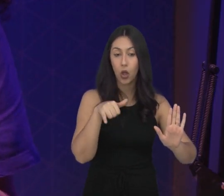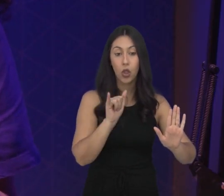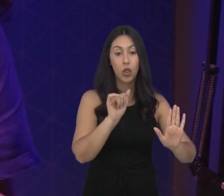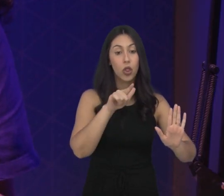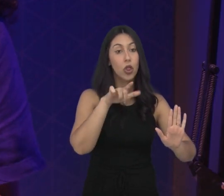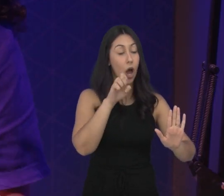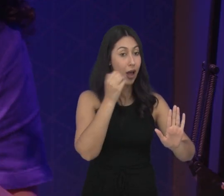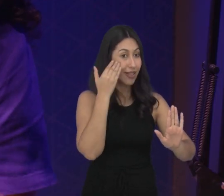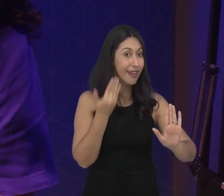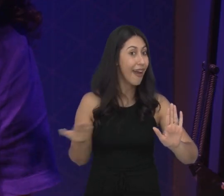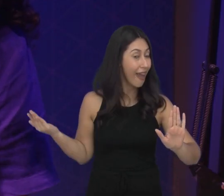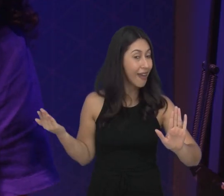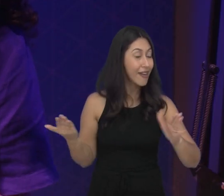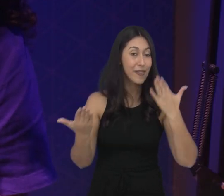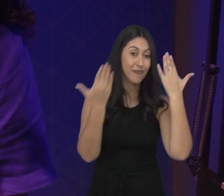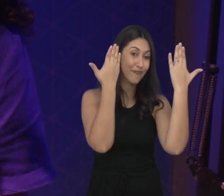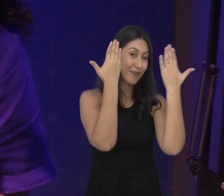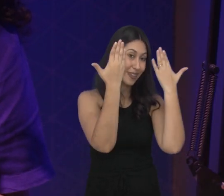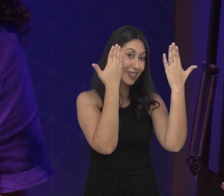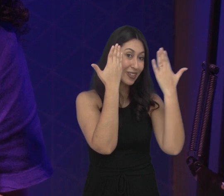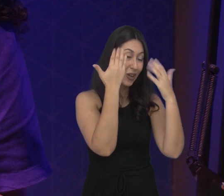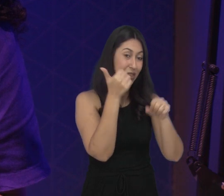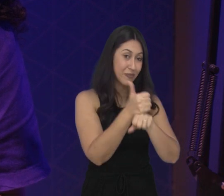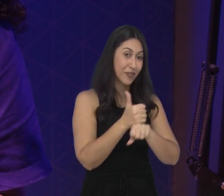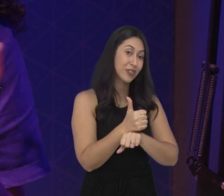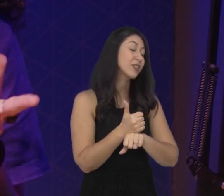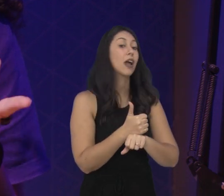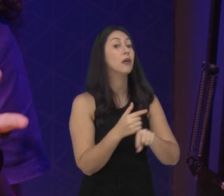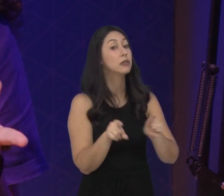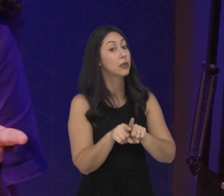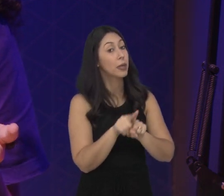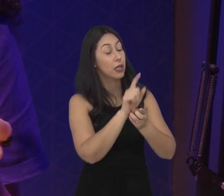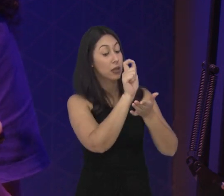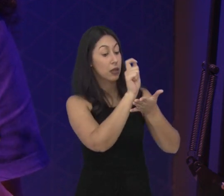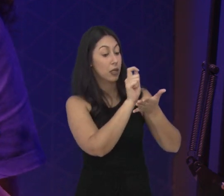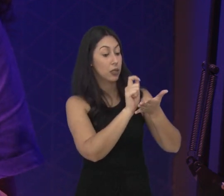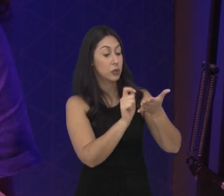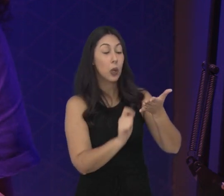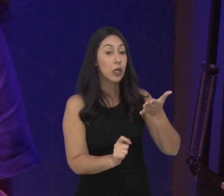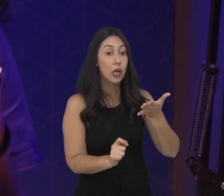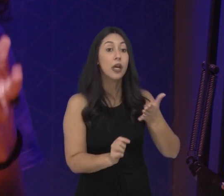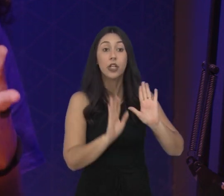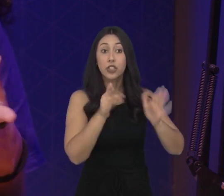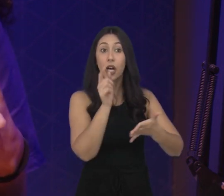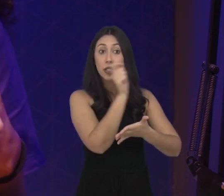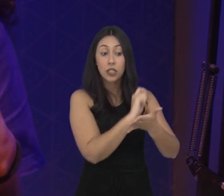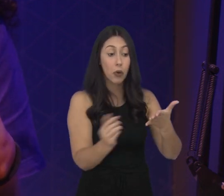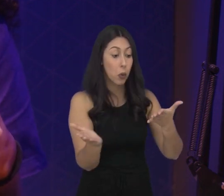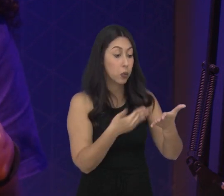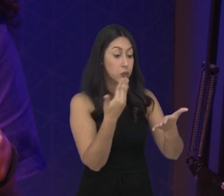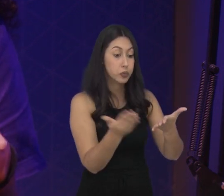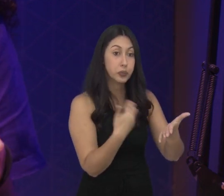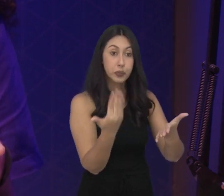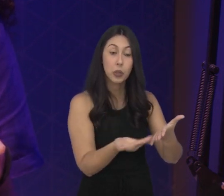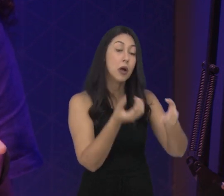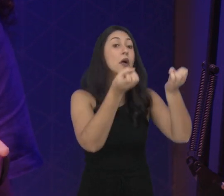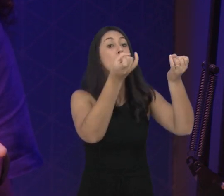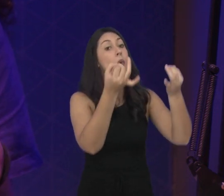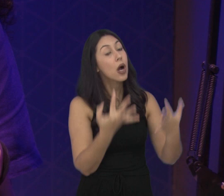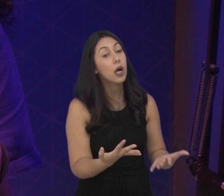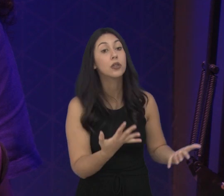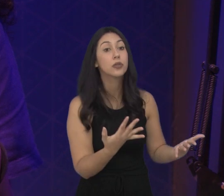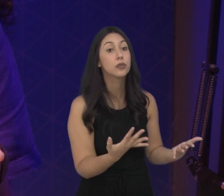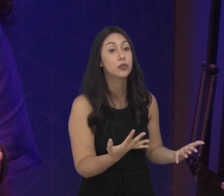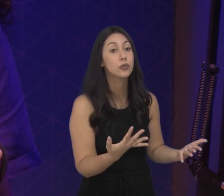que ela é psicóloga. Deixa eu ver aqui. Ela é uma escritora, na verdade. E ela escreveu um livro falando sobre isso, né? A